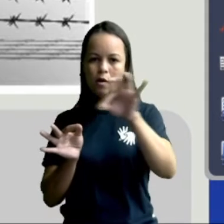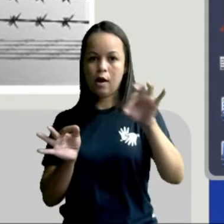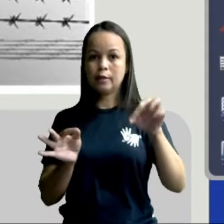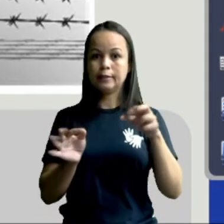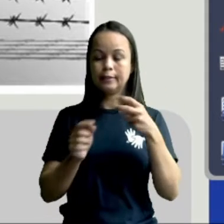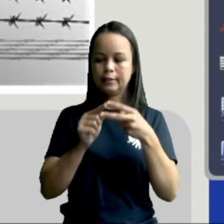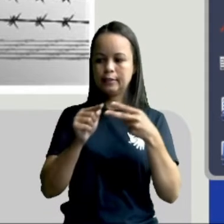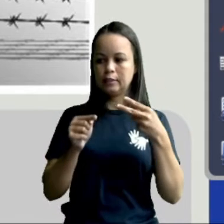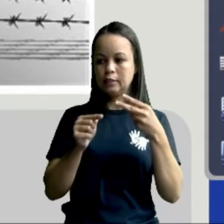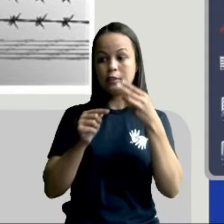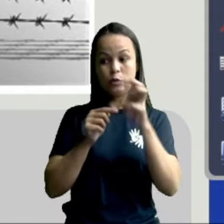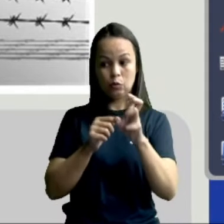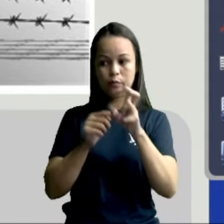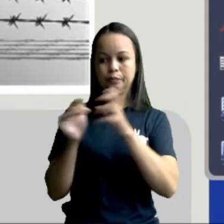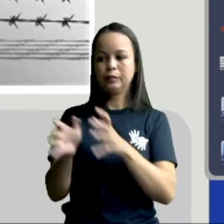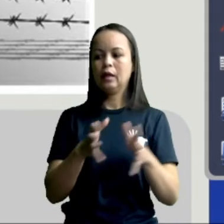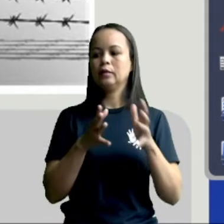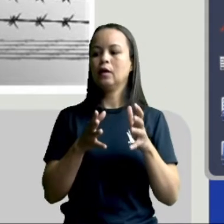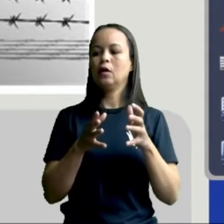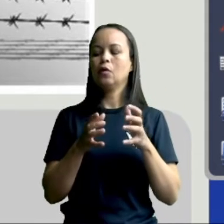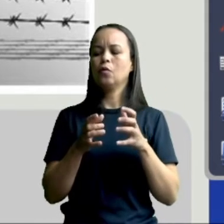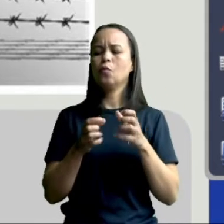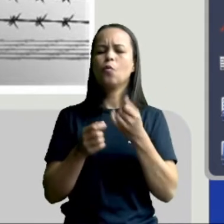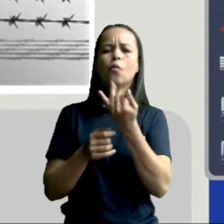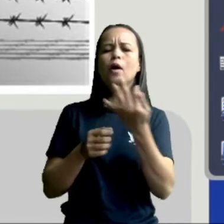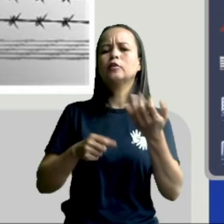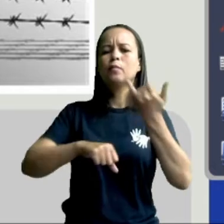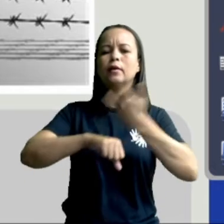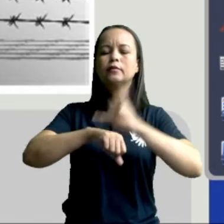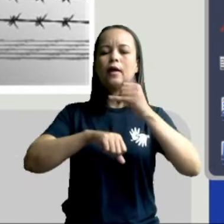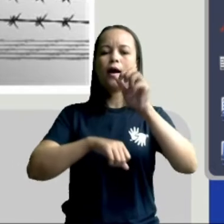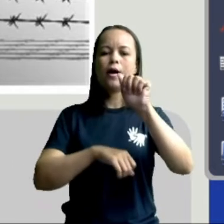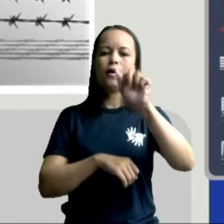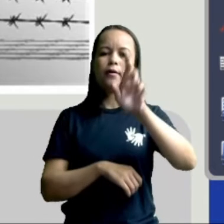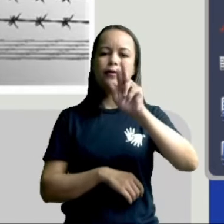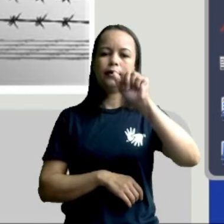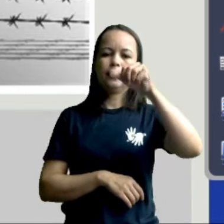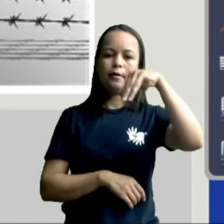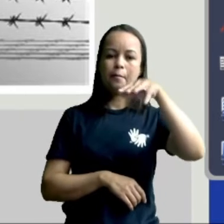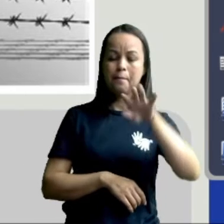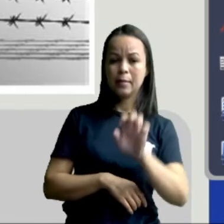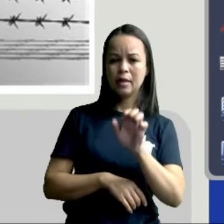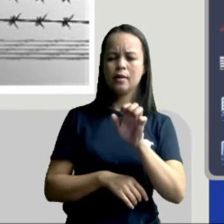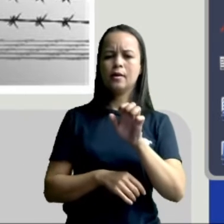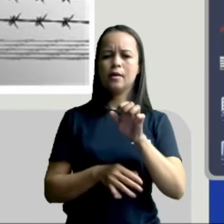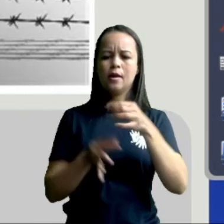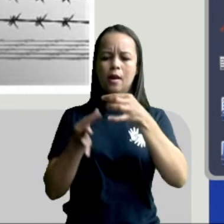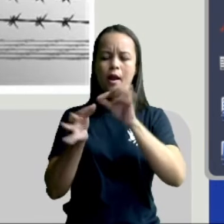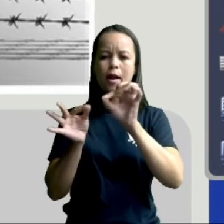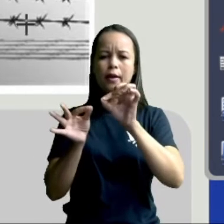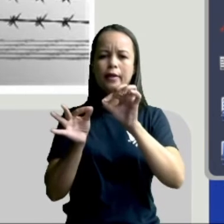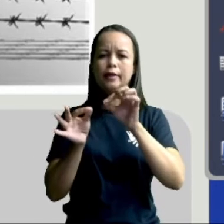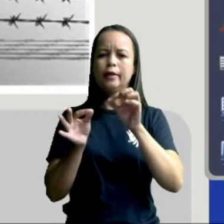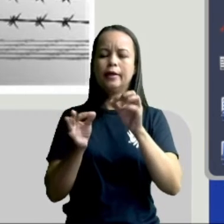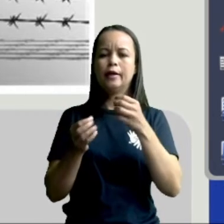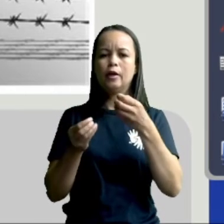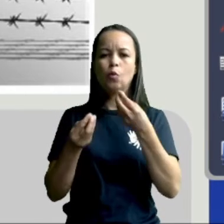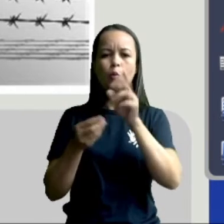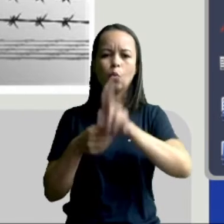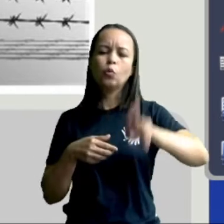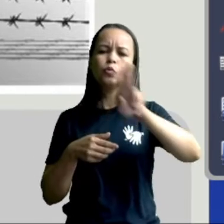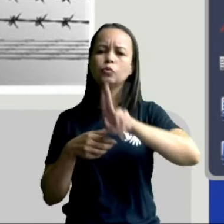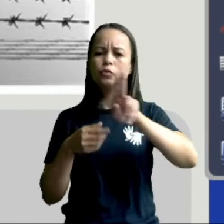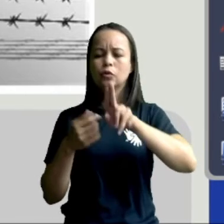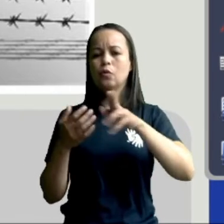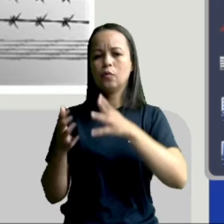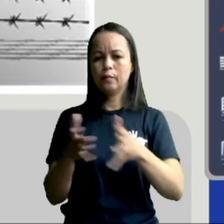com a ilustração ao lado. Quantos metros de arame, no mínimo, ele gastou? Então, para a gente saber quanto de